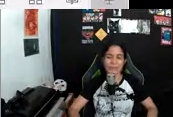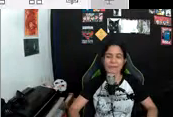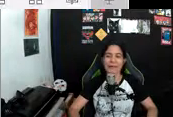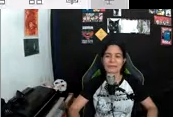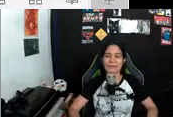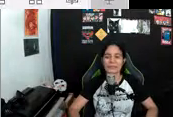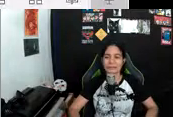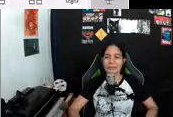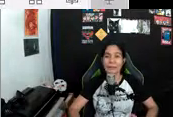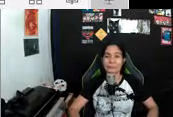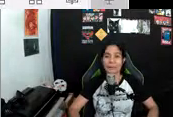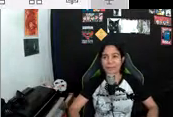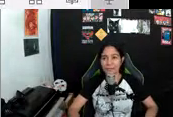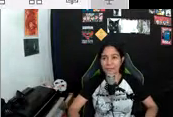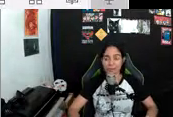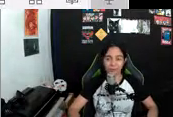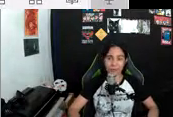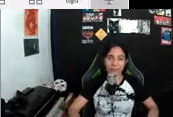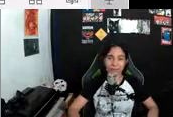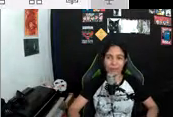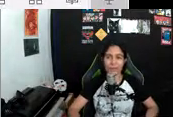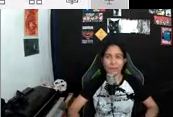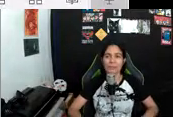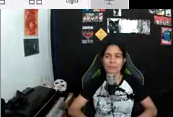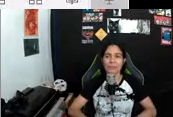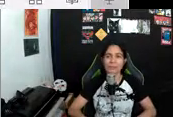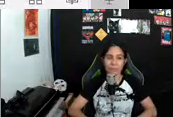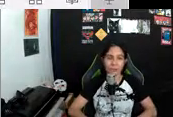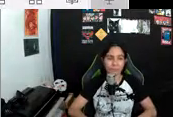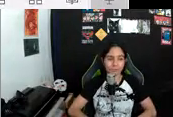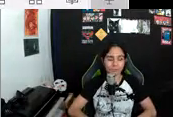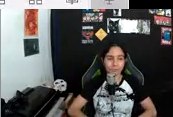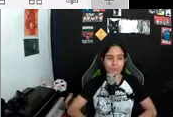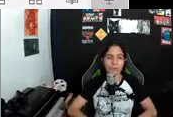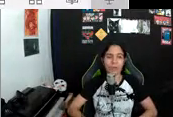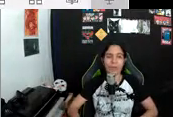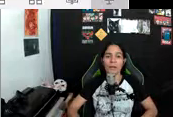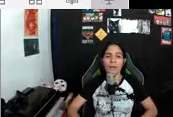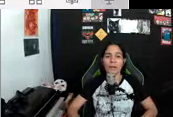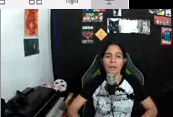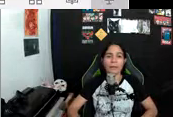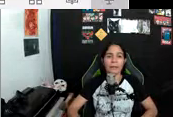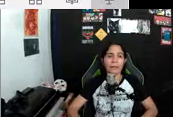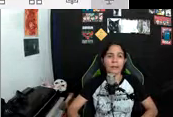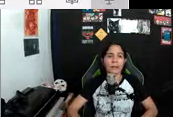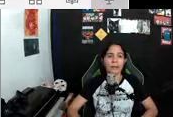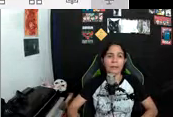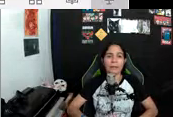as oportunidades elas aparecem quando a gente, né, menos espera.